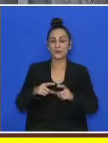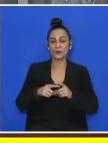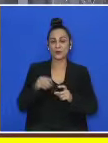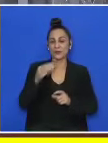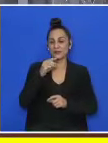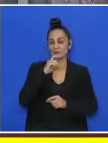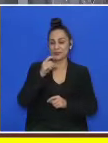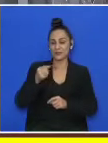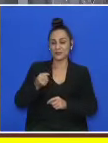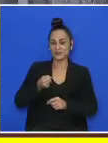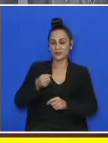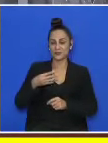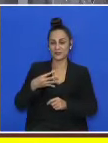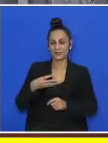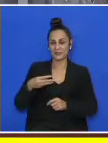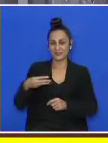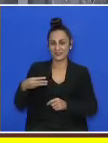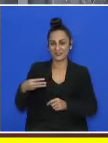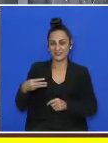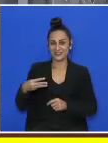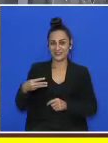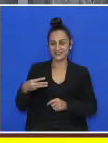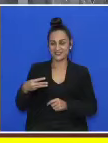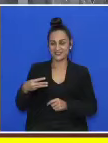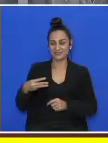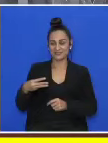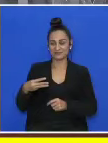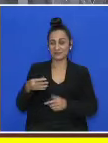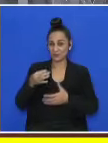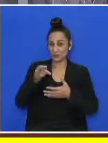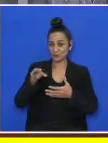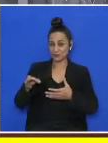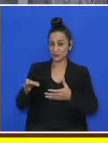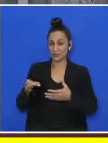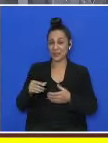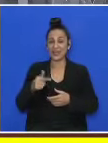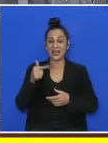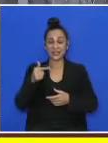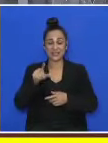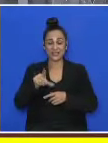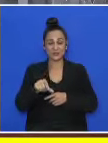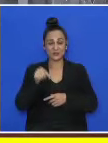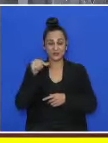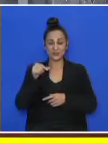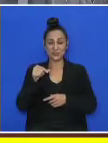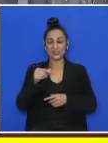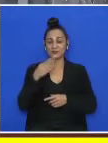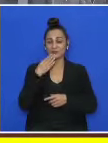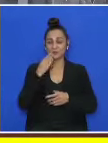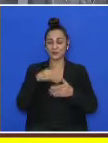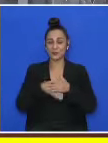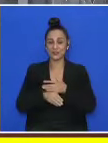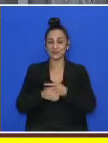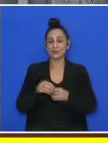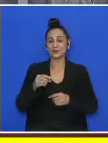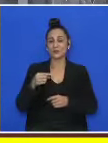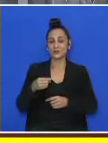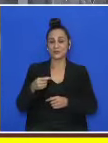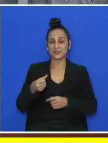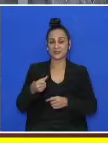43. Verde, 43. Vamos conferir as sete dezenas sorteadas na Time Mania,